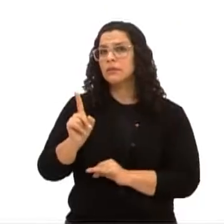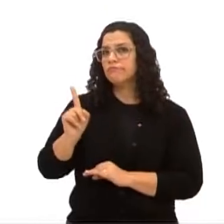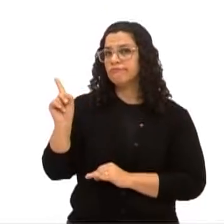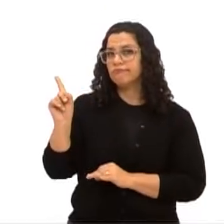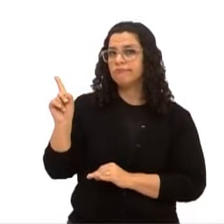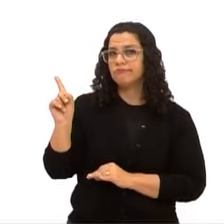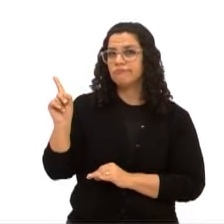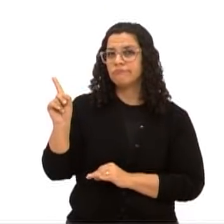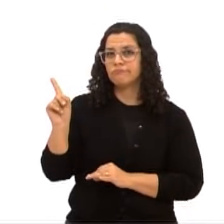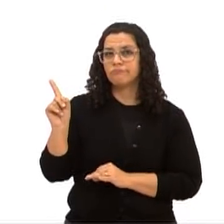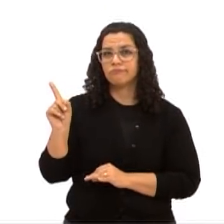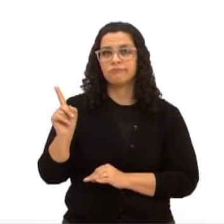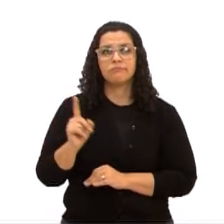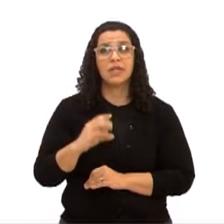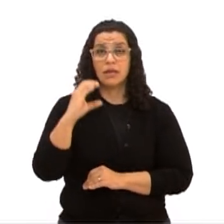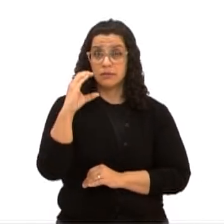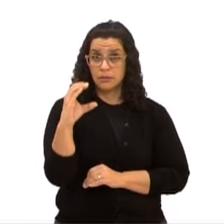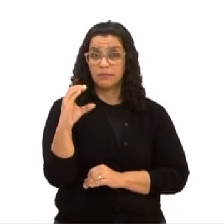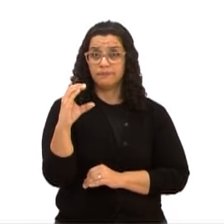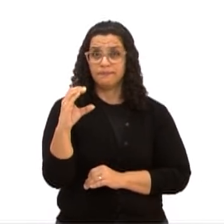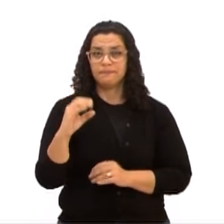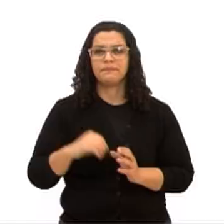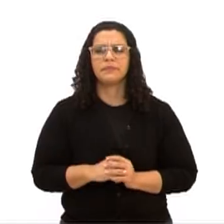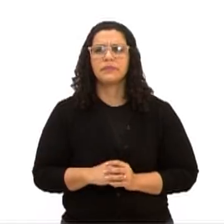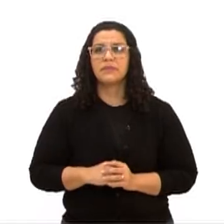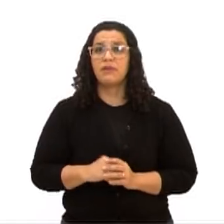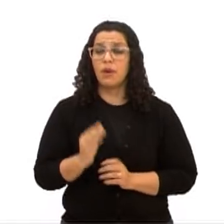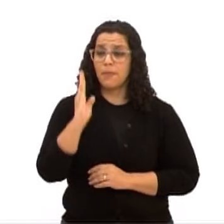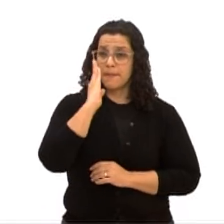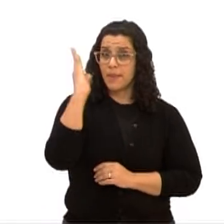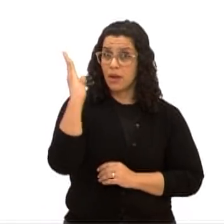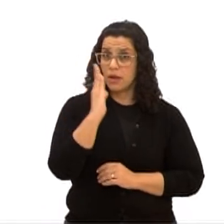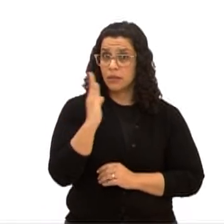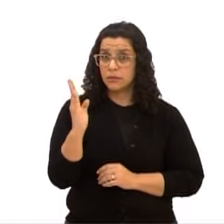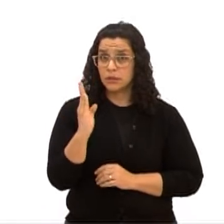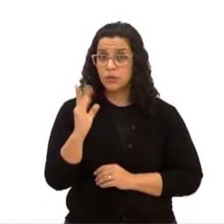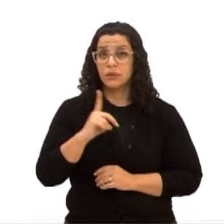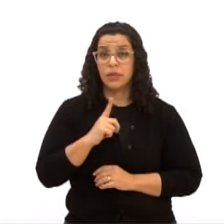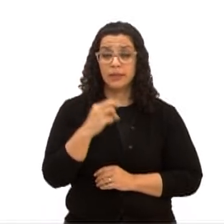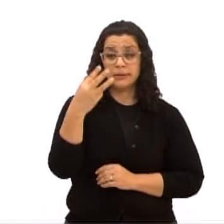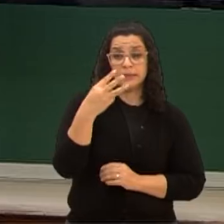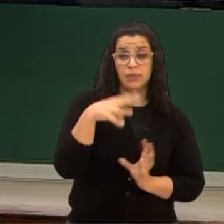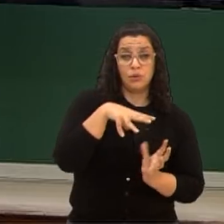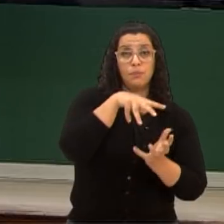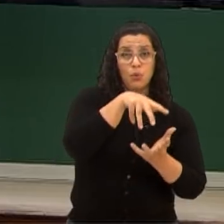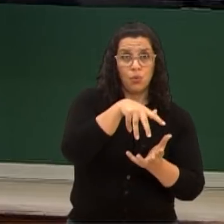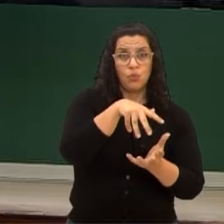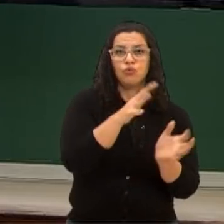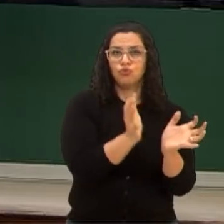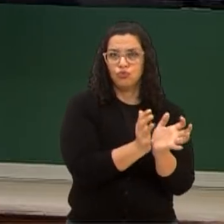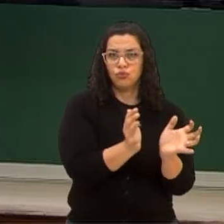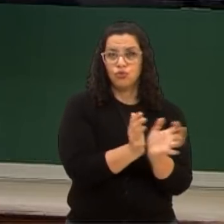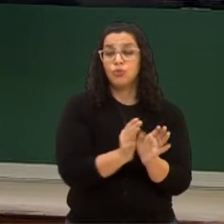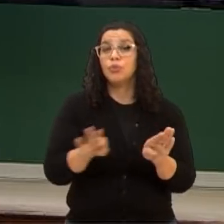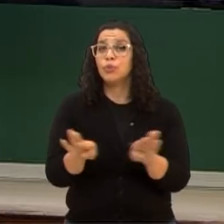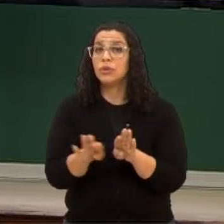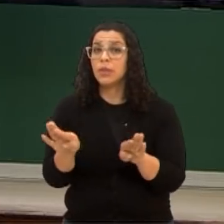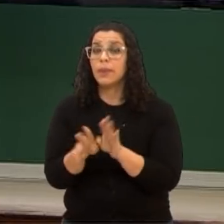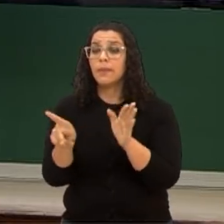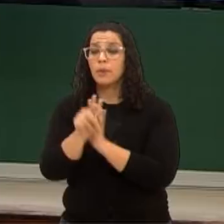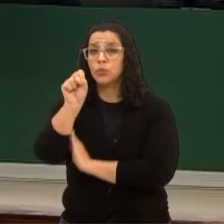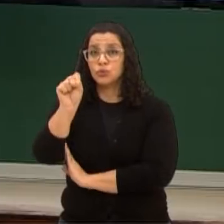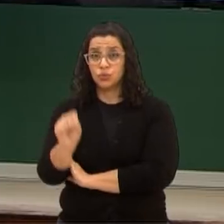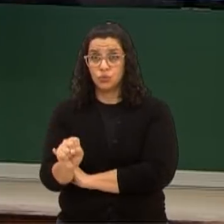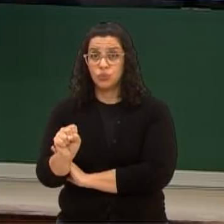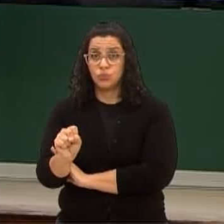do exercício é a letra C, que o Brasil é considerado um país de terceiro mundo e pertencente ao